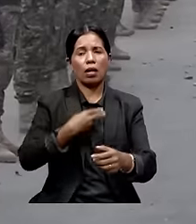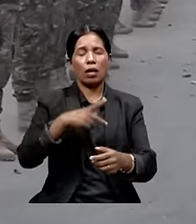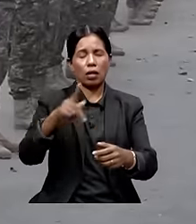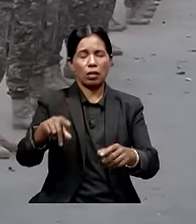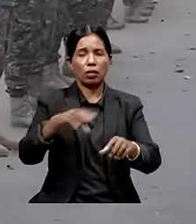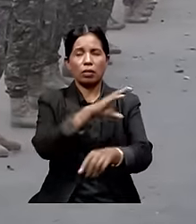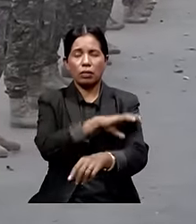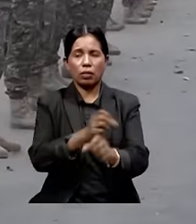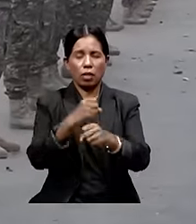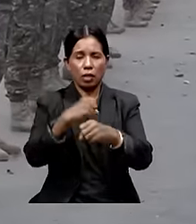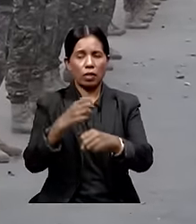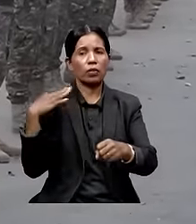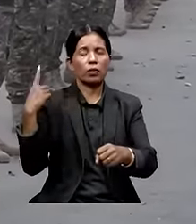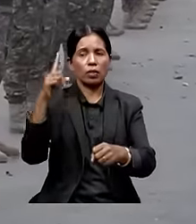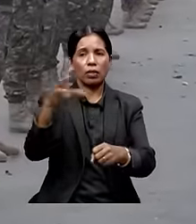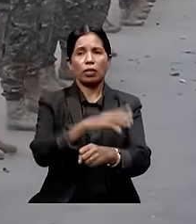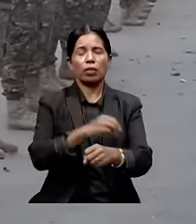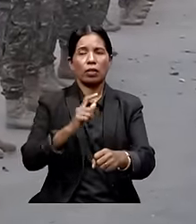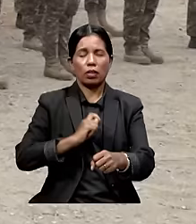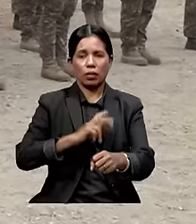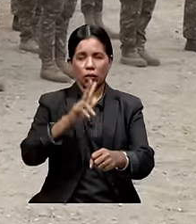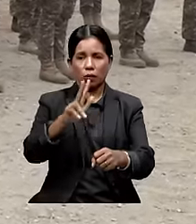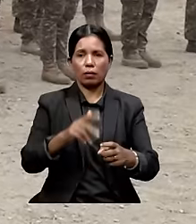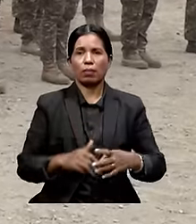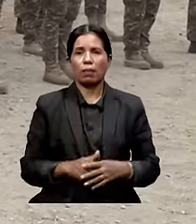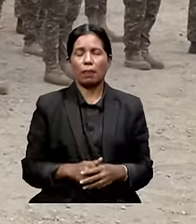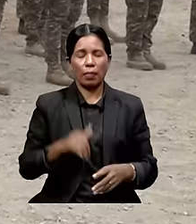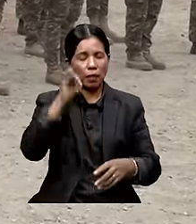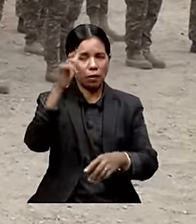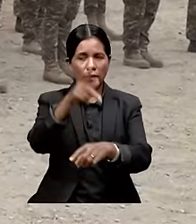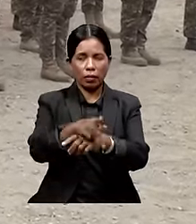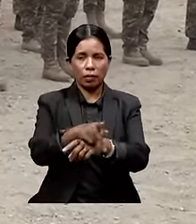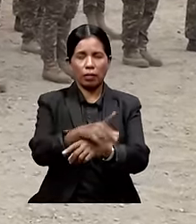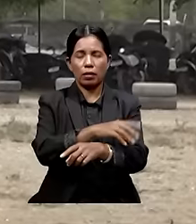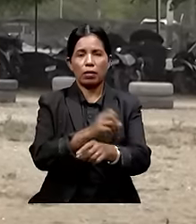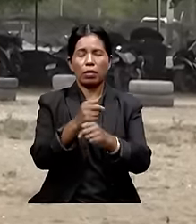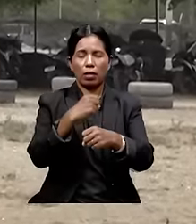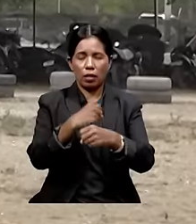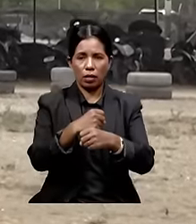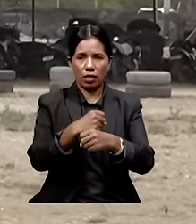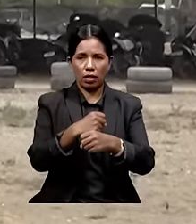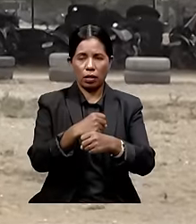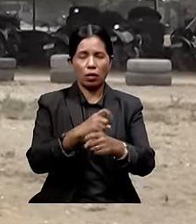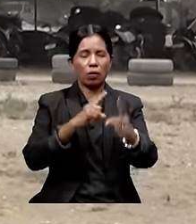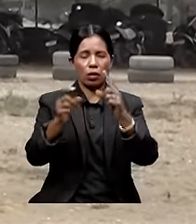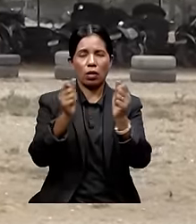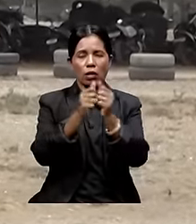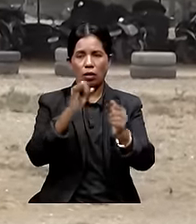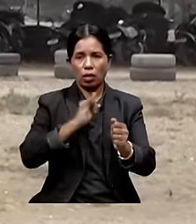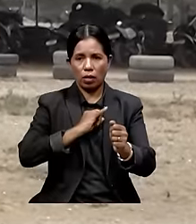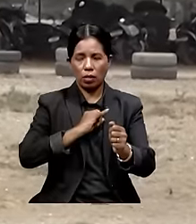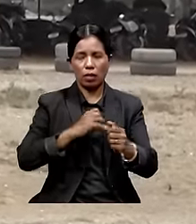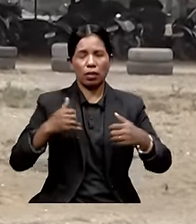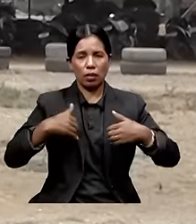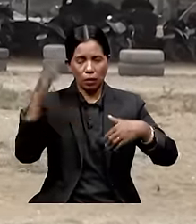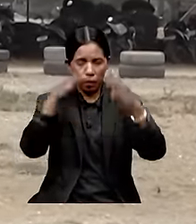halo ba joven ida ia fatin altar tas tolu. Orzeik, orikala komandan tarefa ba halu, halu briefing ba hau, akonsimentu